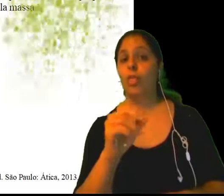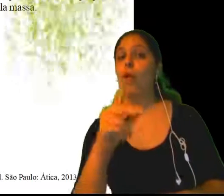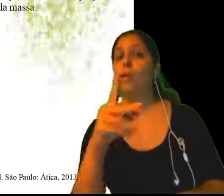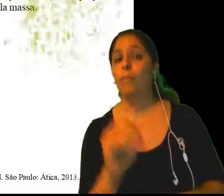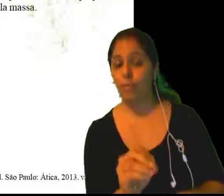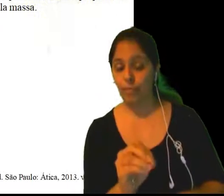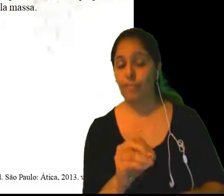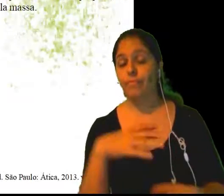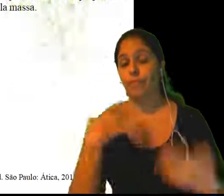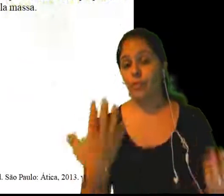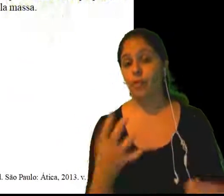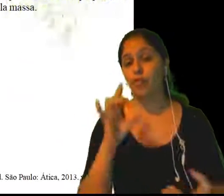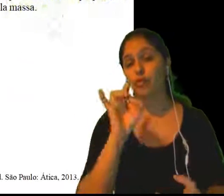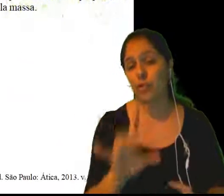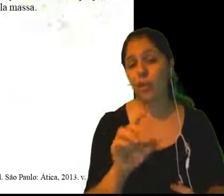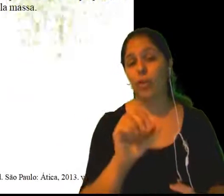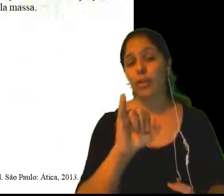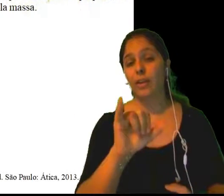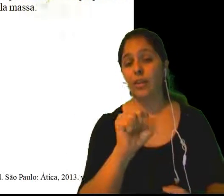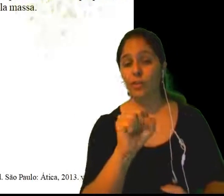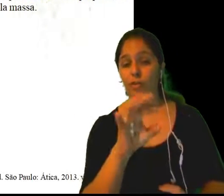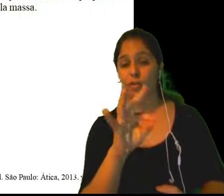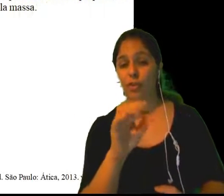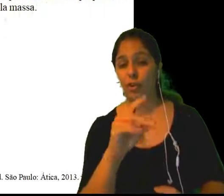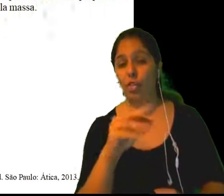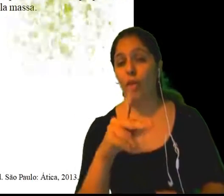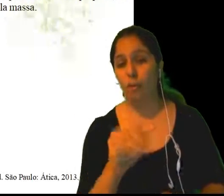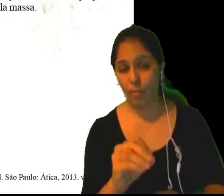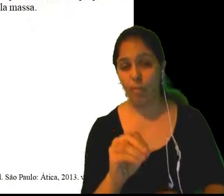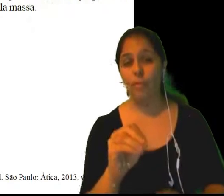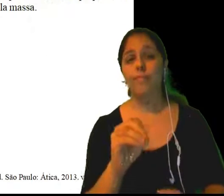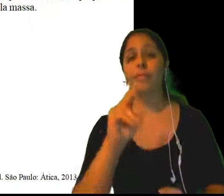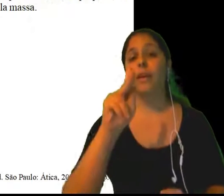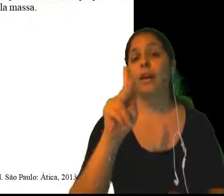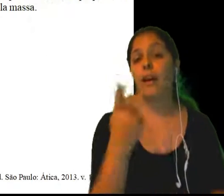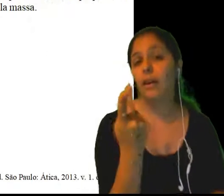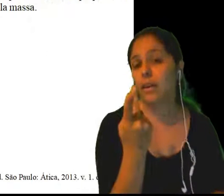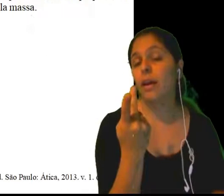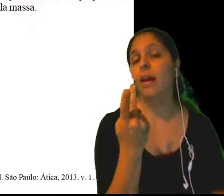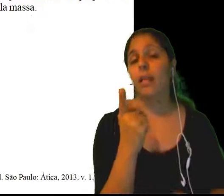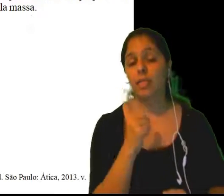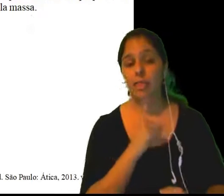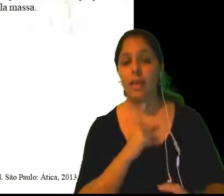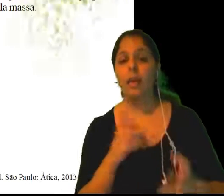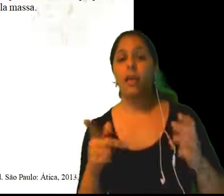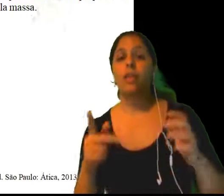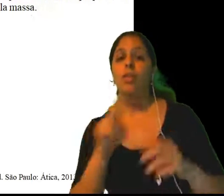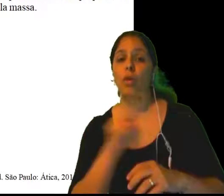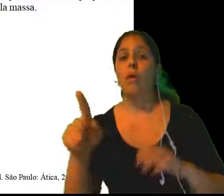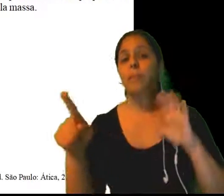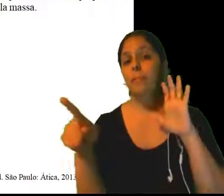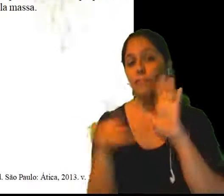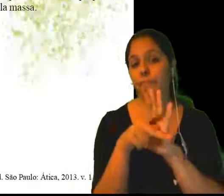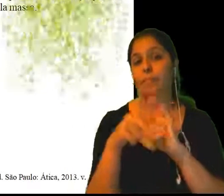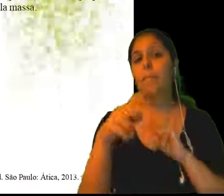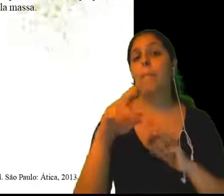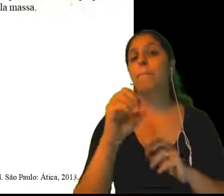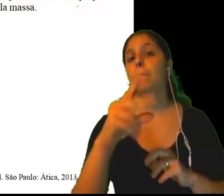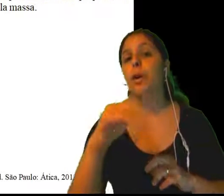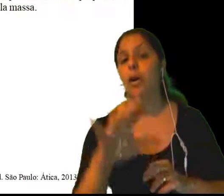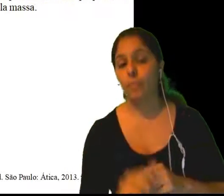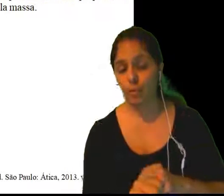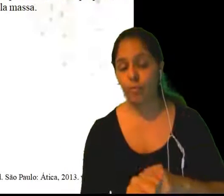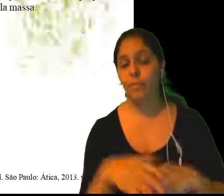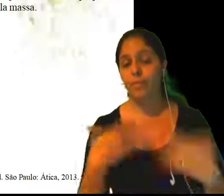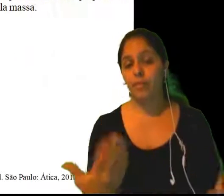isótopos, e somente os isótopos do elemento químico hidrogênio que possuem nomes próprios.